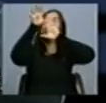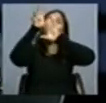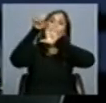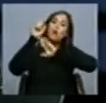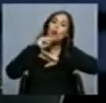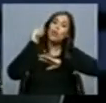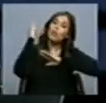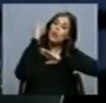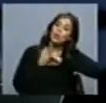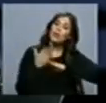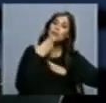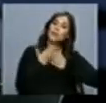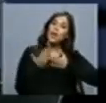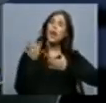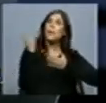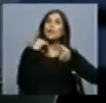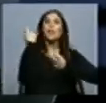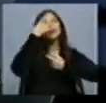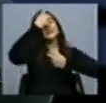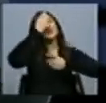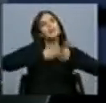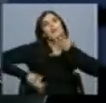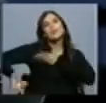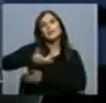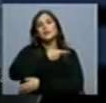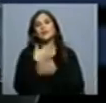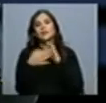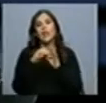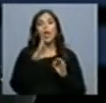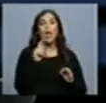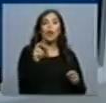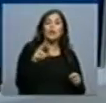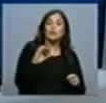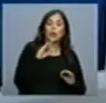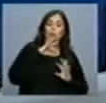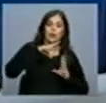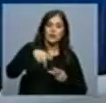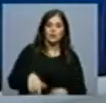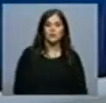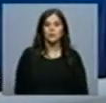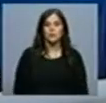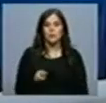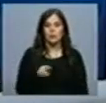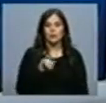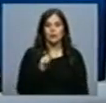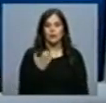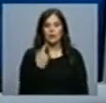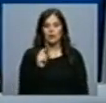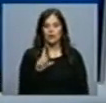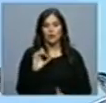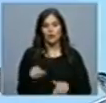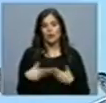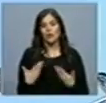isto permite fazer outro tipo de considerações sobre este exoplaneta. Miguel, avançamos agora